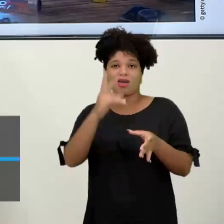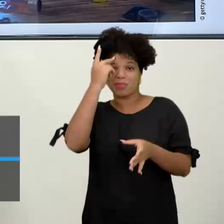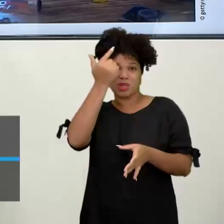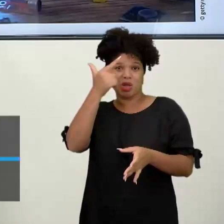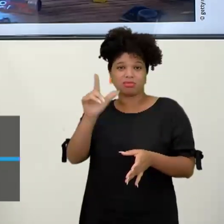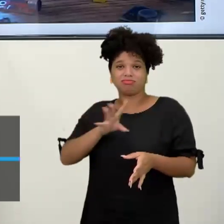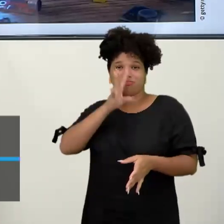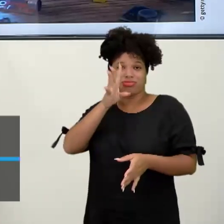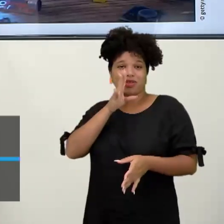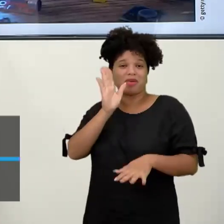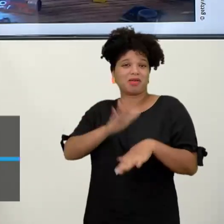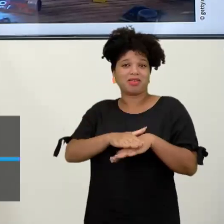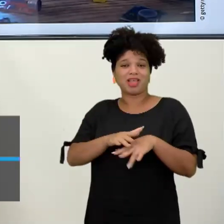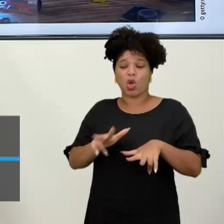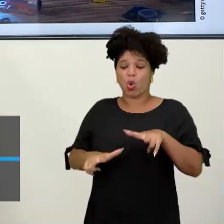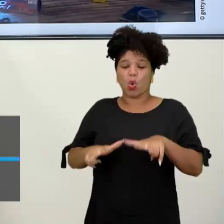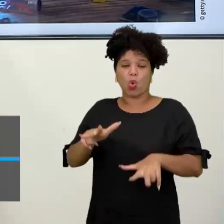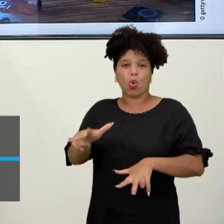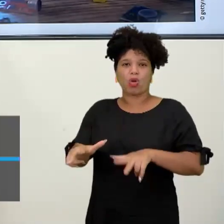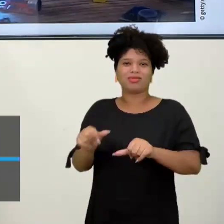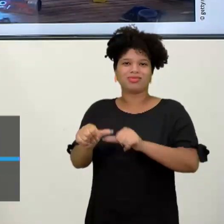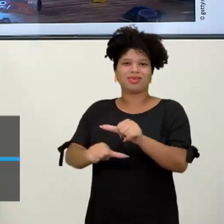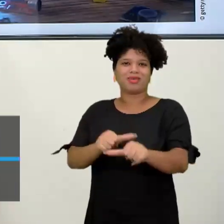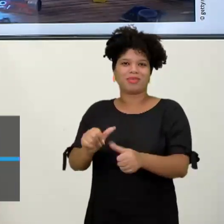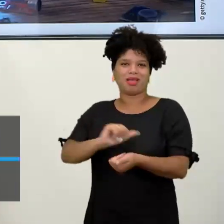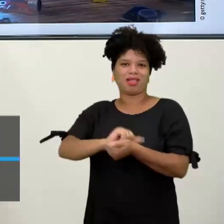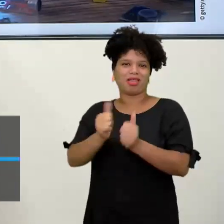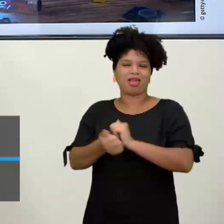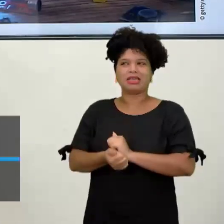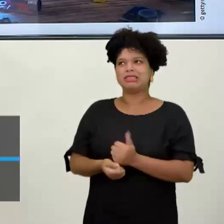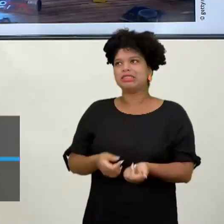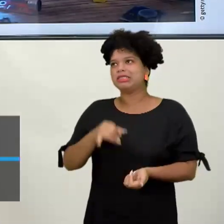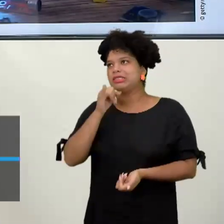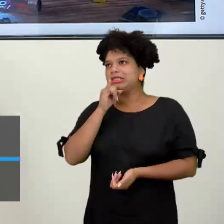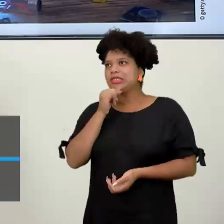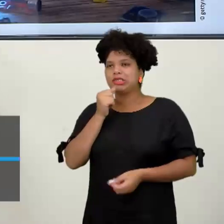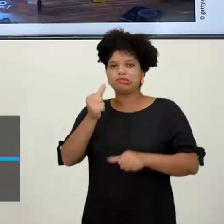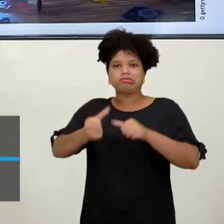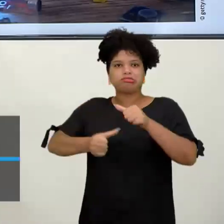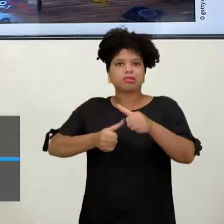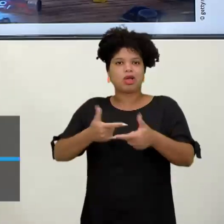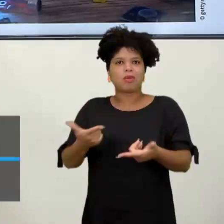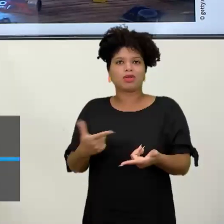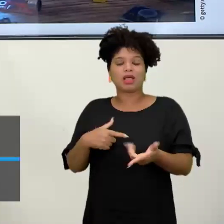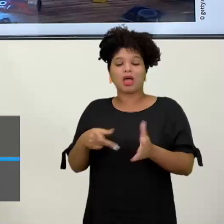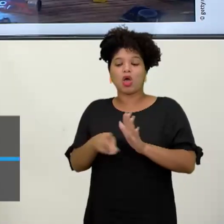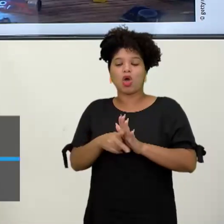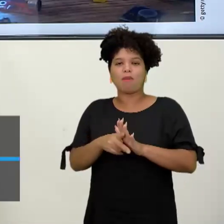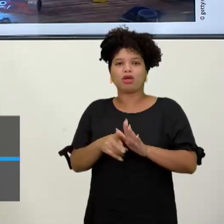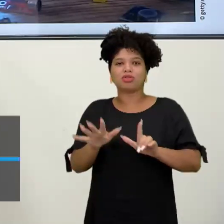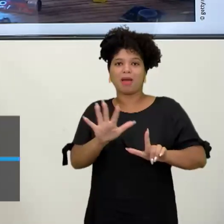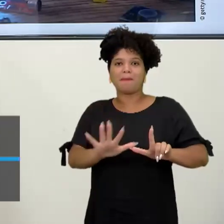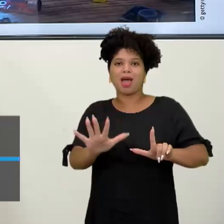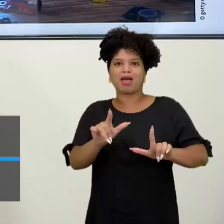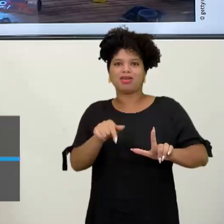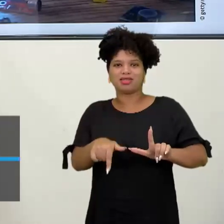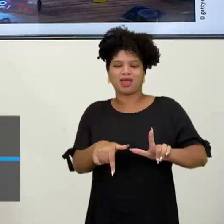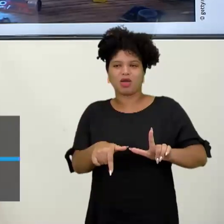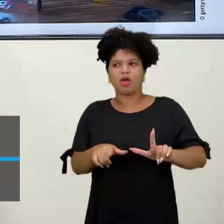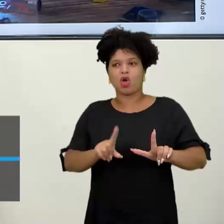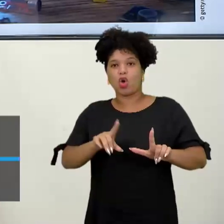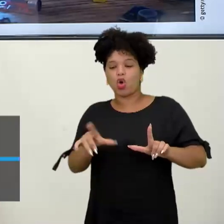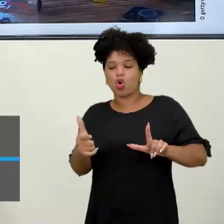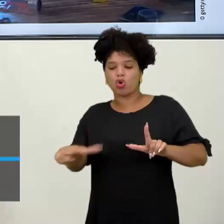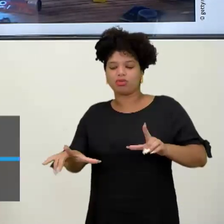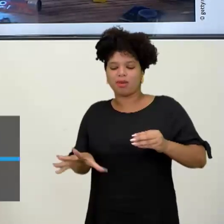Qualquer pessoa pode pegar o Linux e fazer o que quiser. Eu quero mudar essa parte da programação do Linux. Eu quero